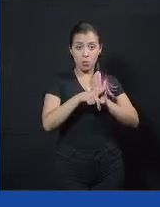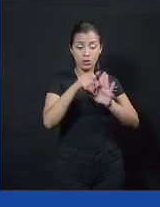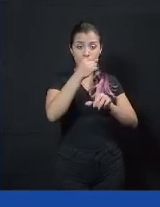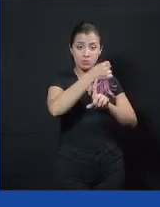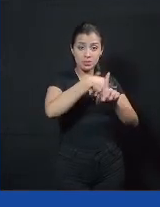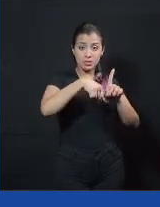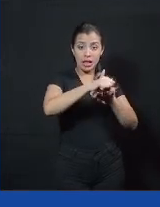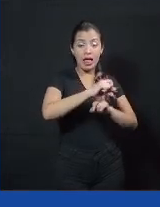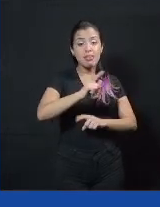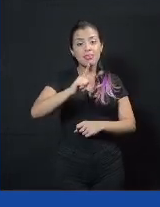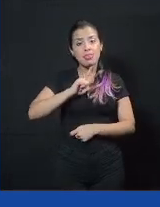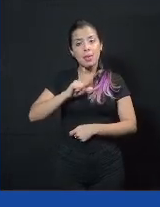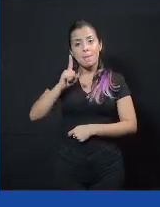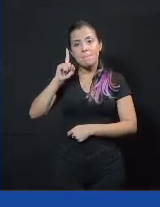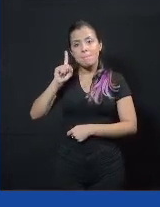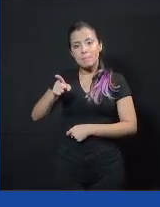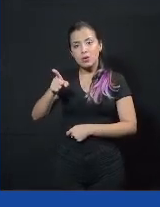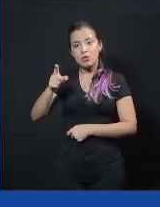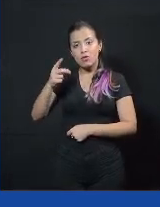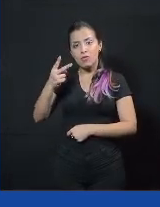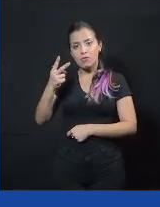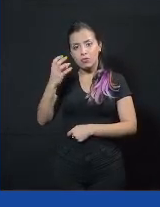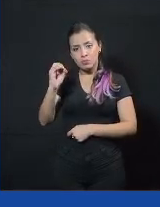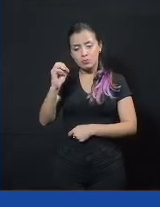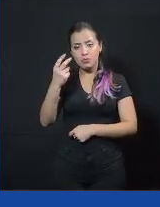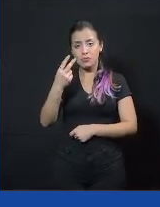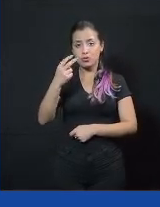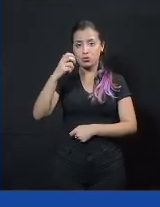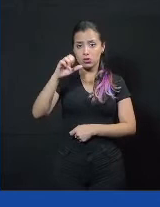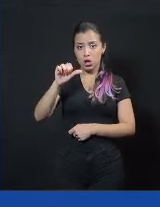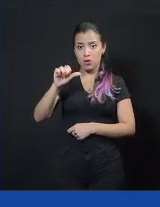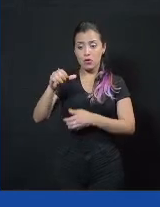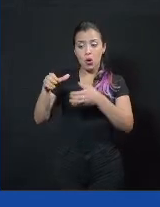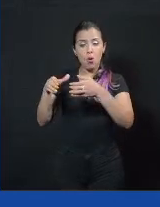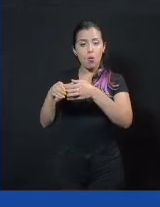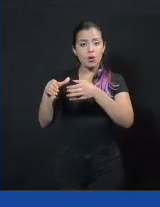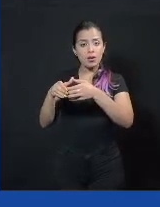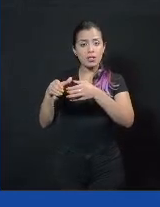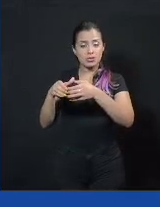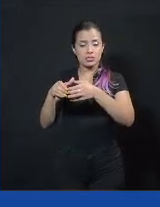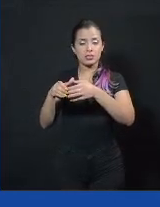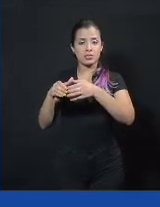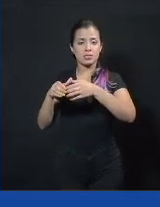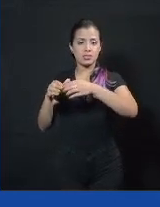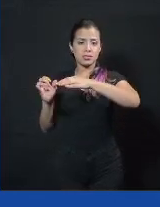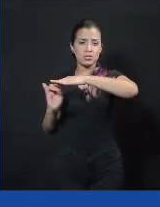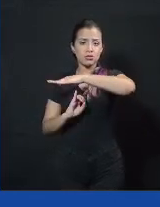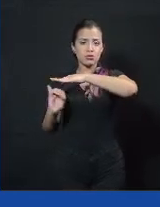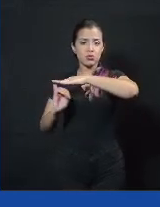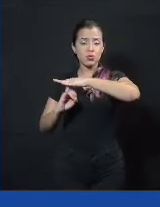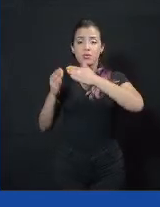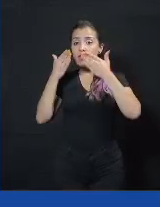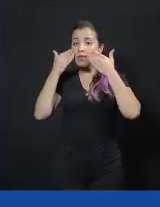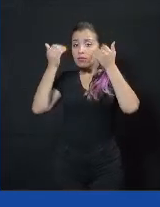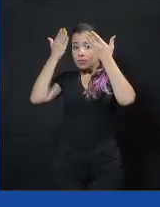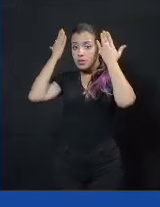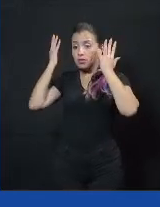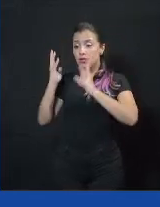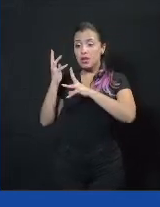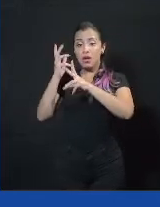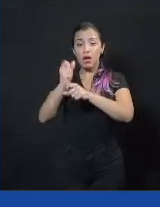existem 1.029 organizações indígenas no Brasil. Deste total, 85 são organizações de